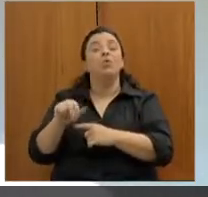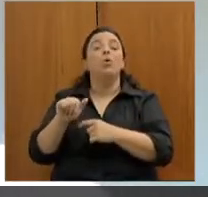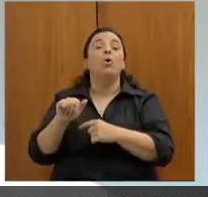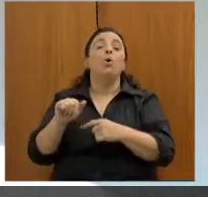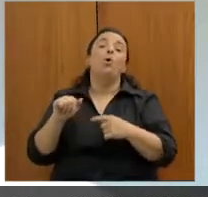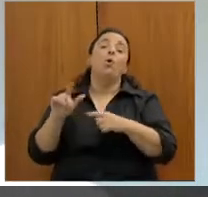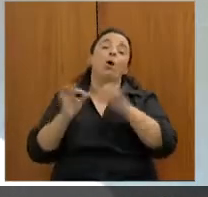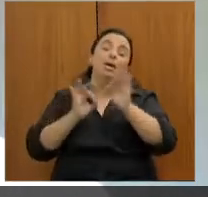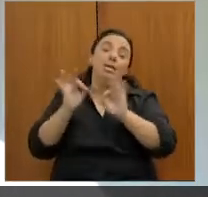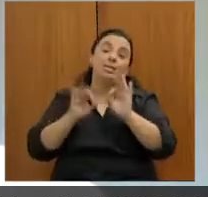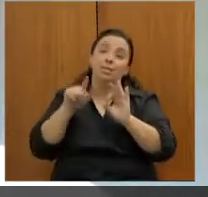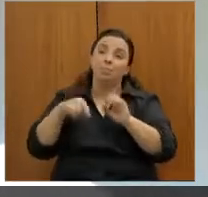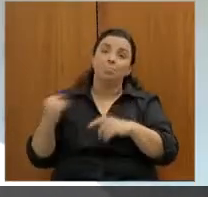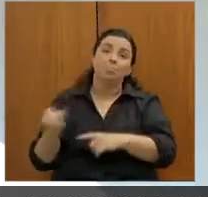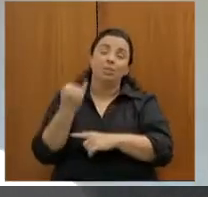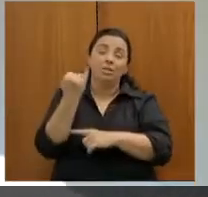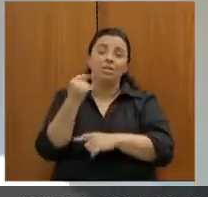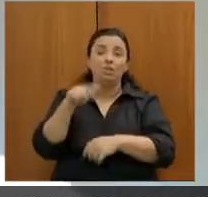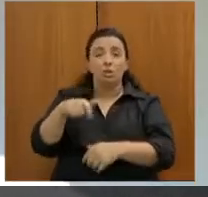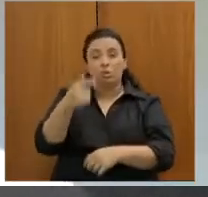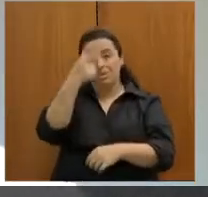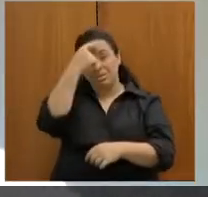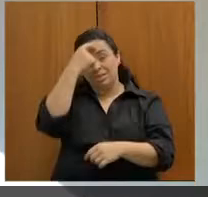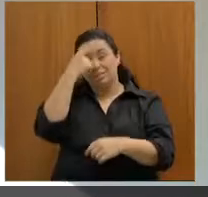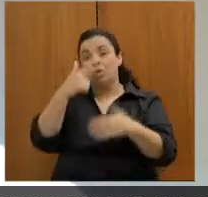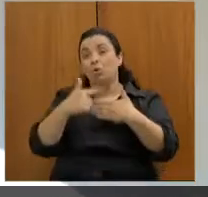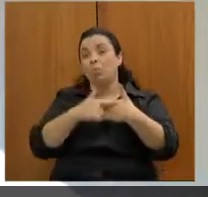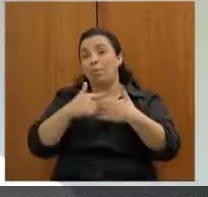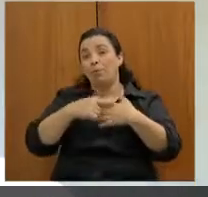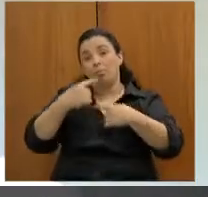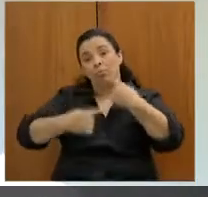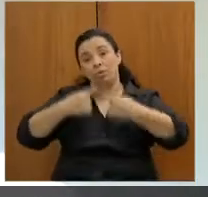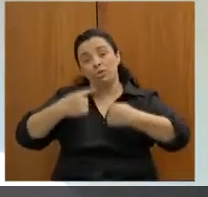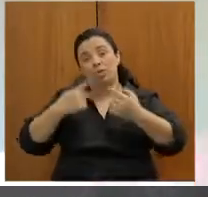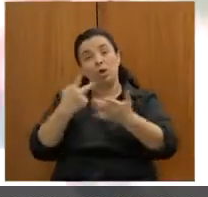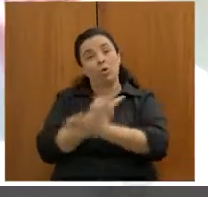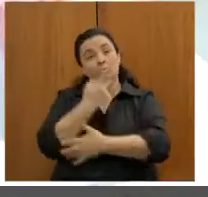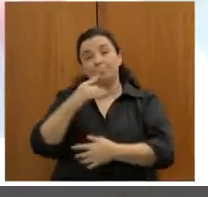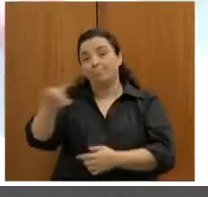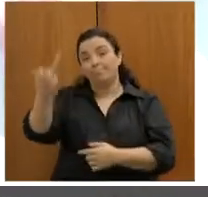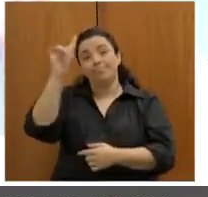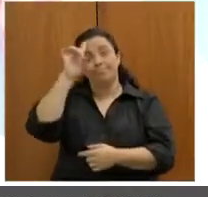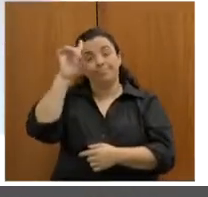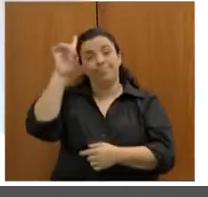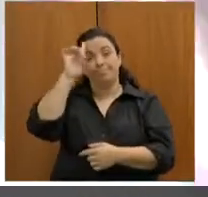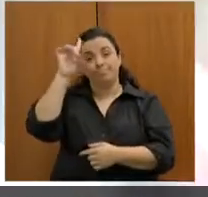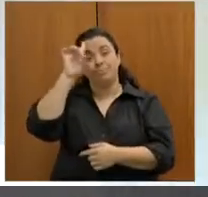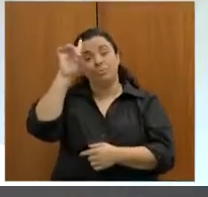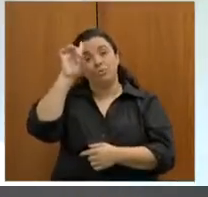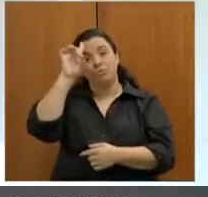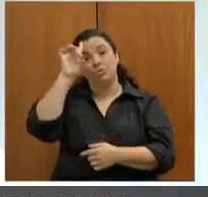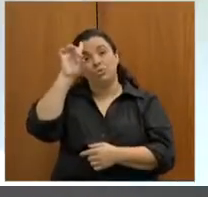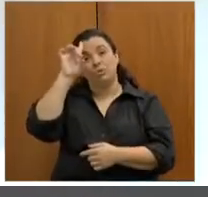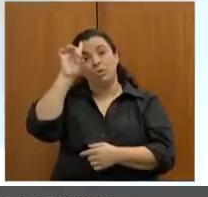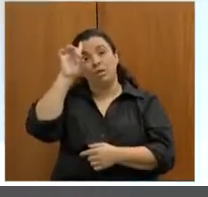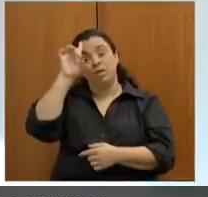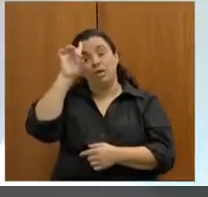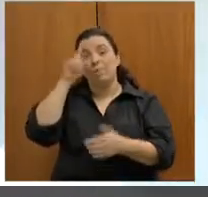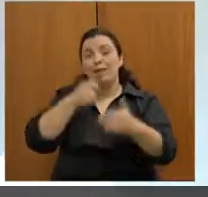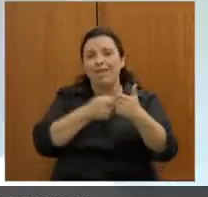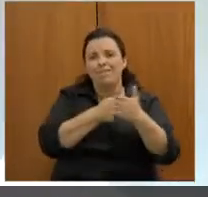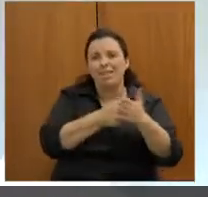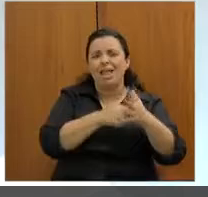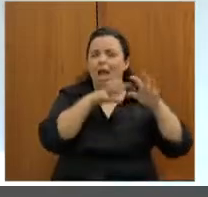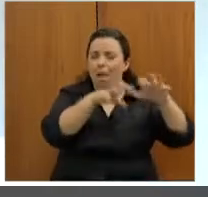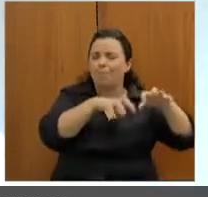extremamente importante essa consciência de que o papel político é feito em cotidiano para enfrentar mineração